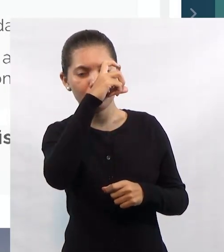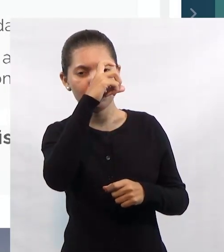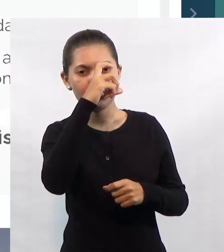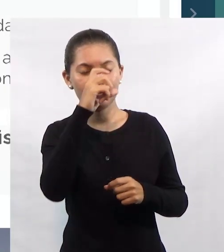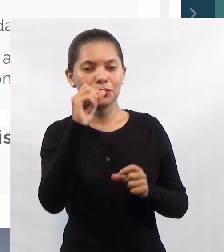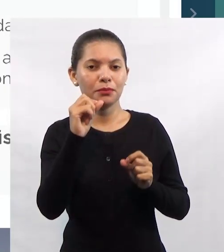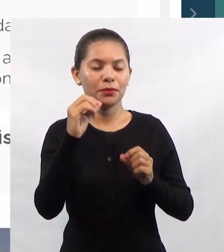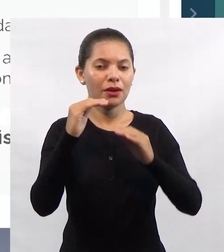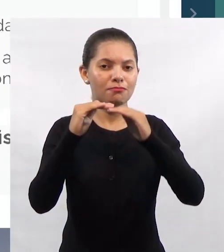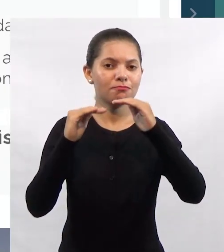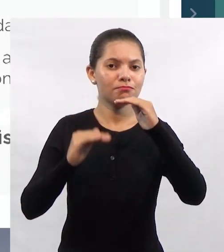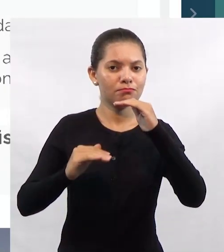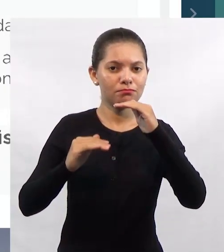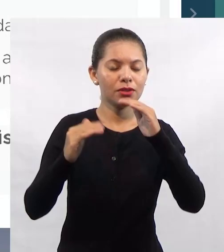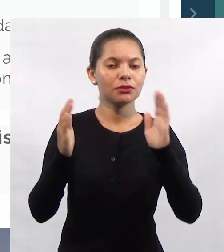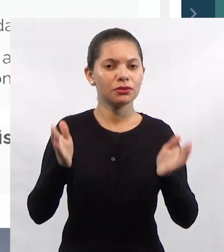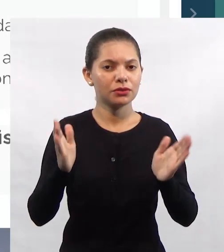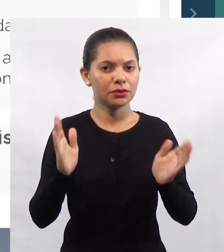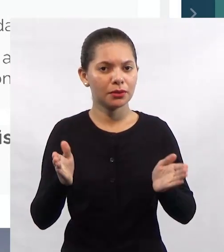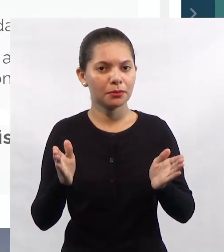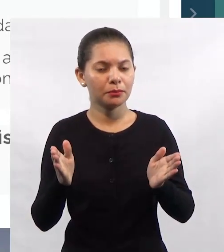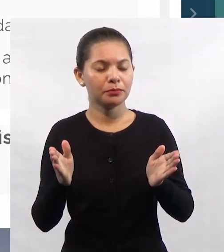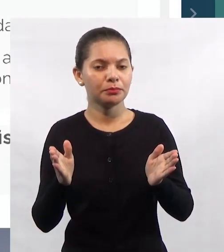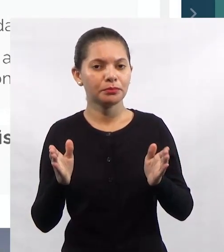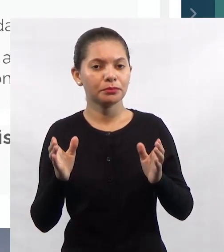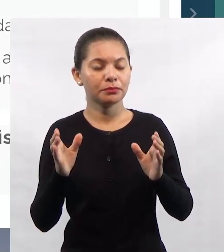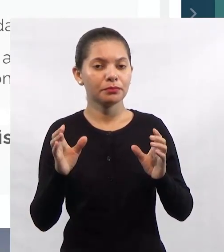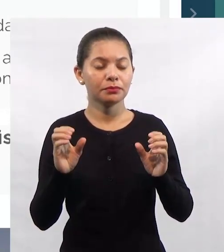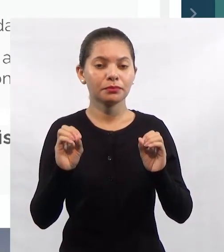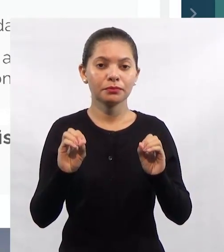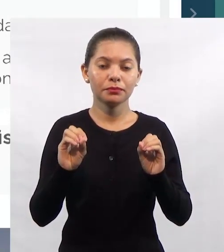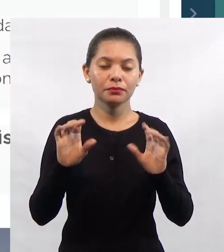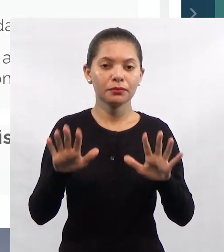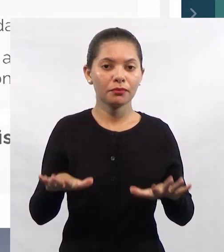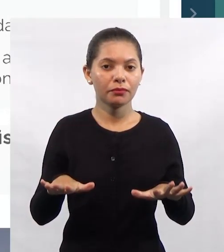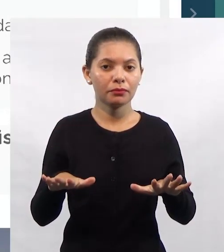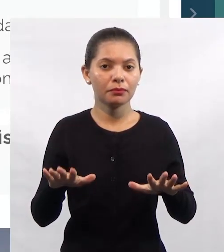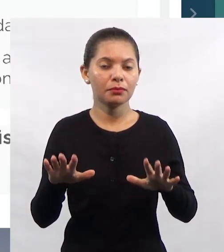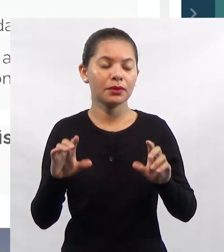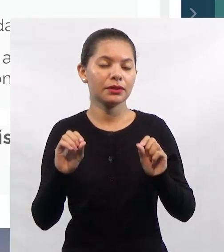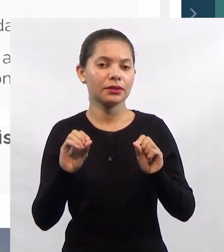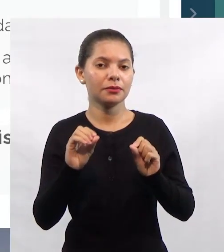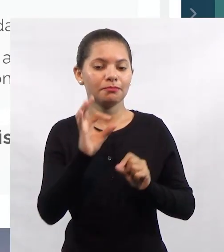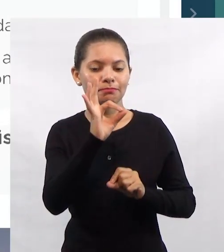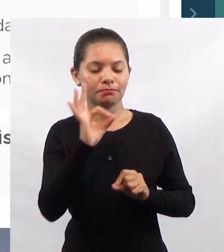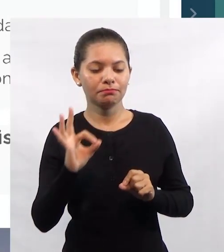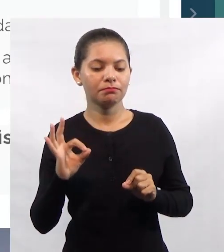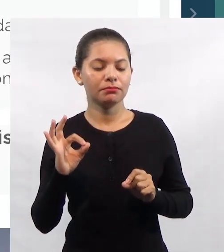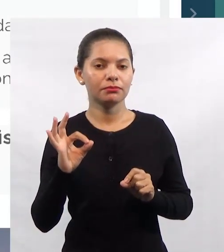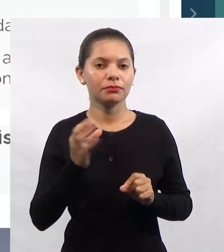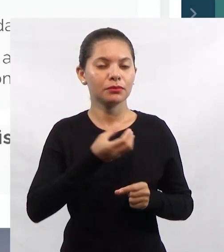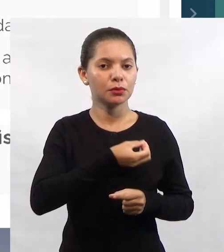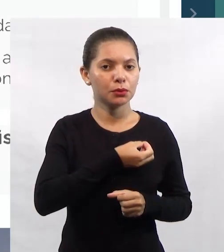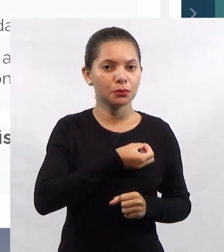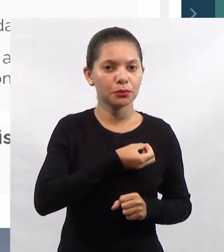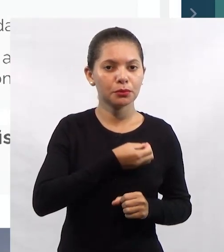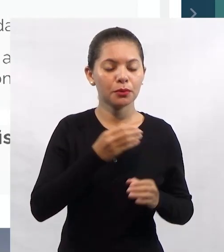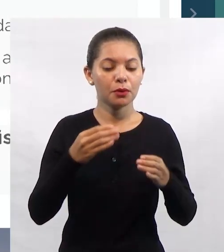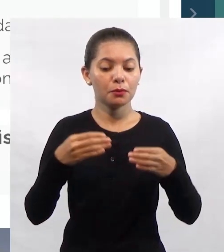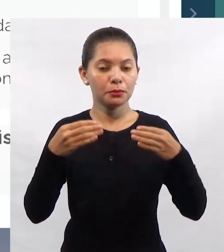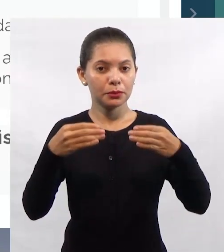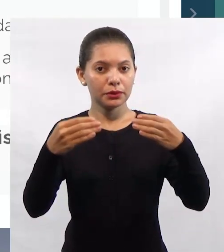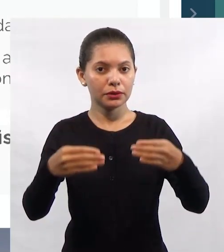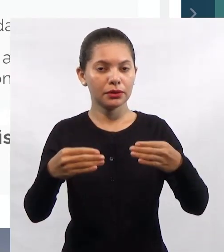Há situações em que já ficou abaixo, mas a média histórica é essa. E